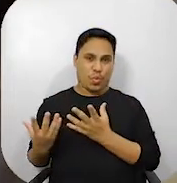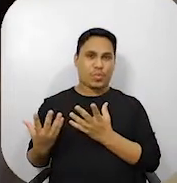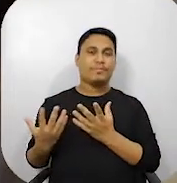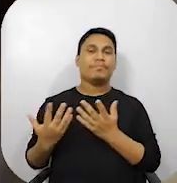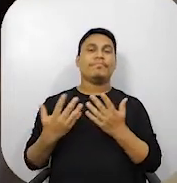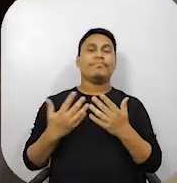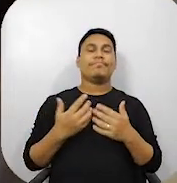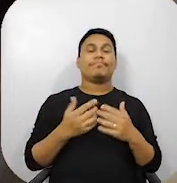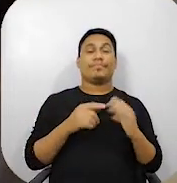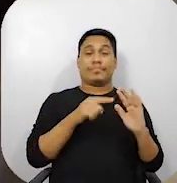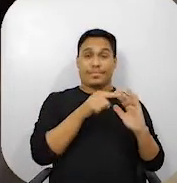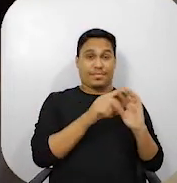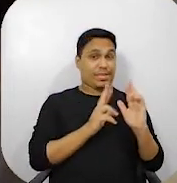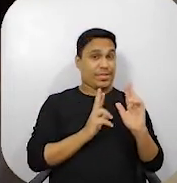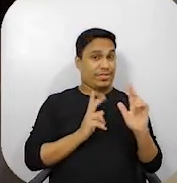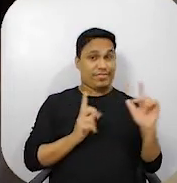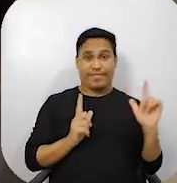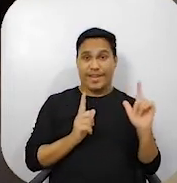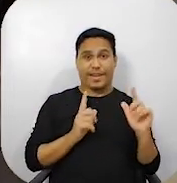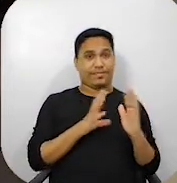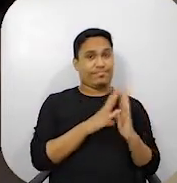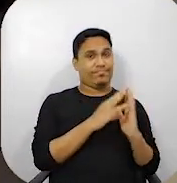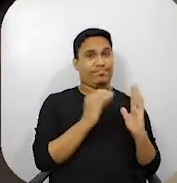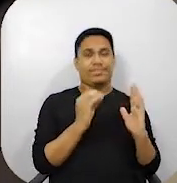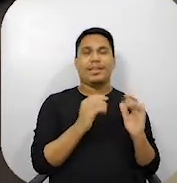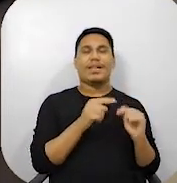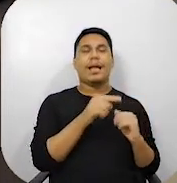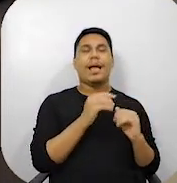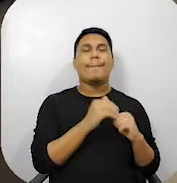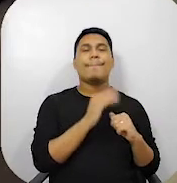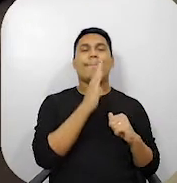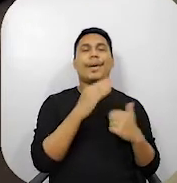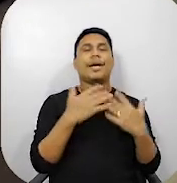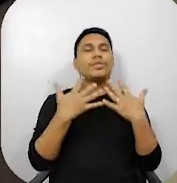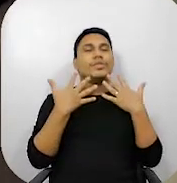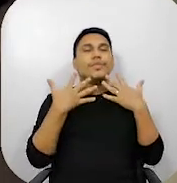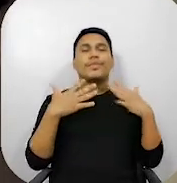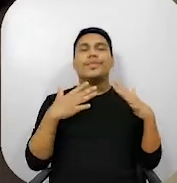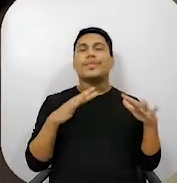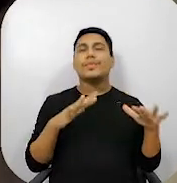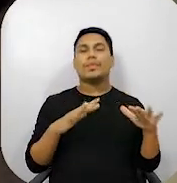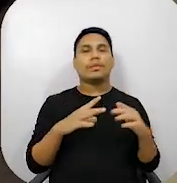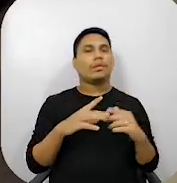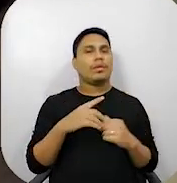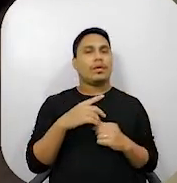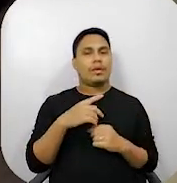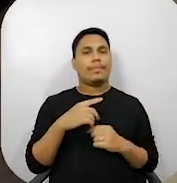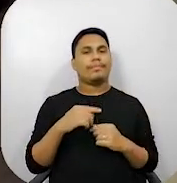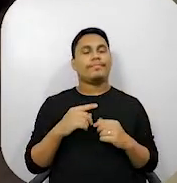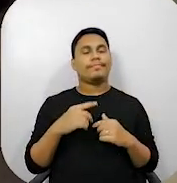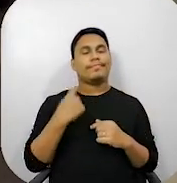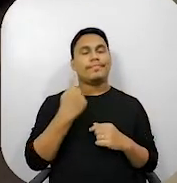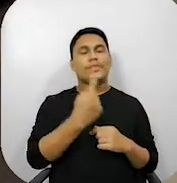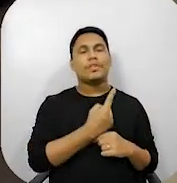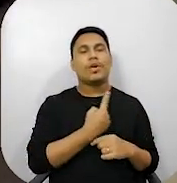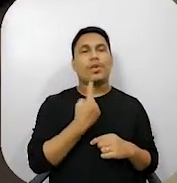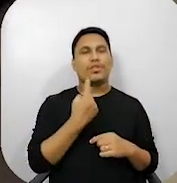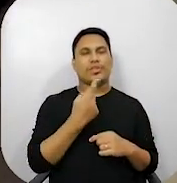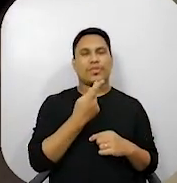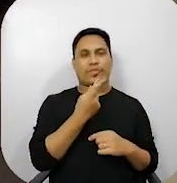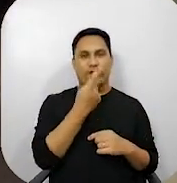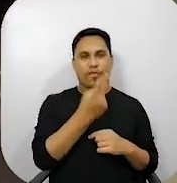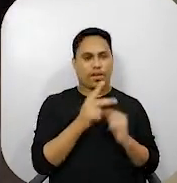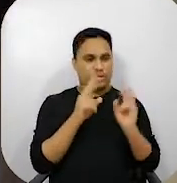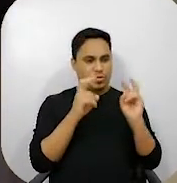então é um é mais fluido está entendendo assim você se preocupa você tem você não tá falando